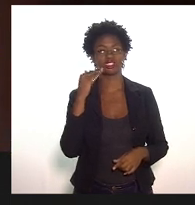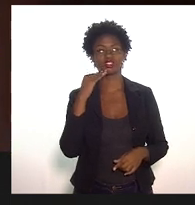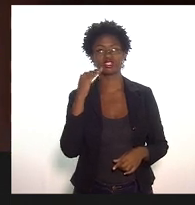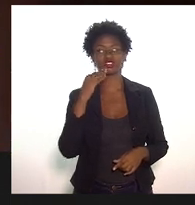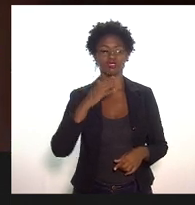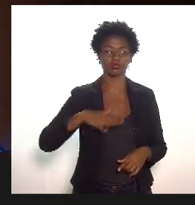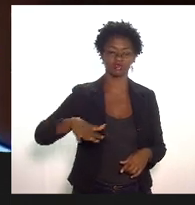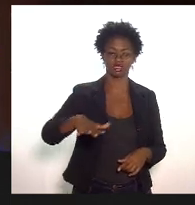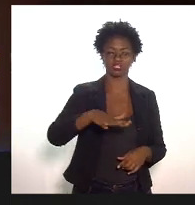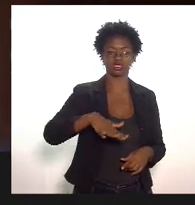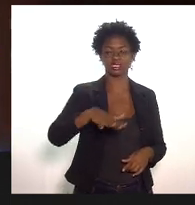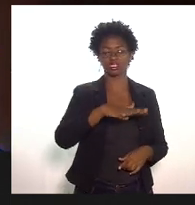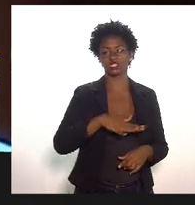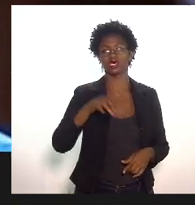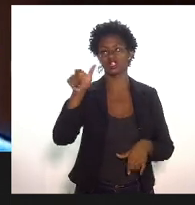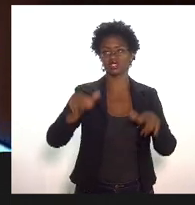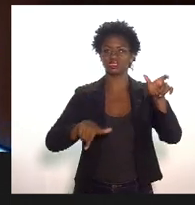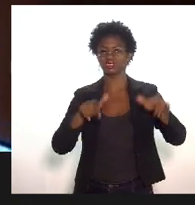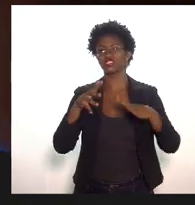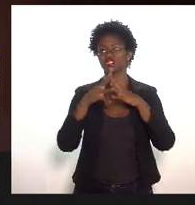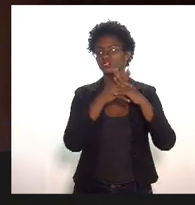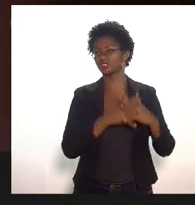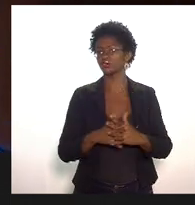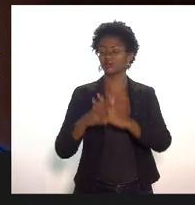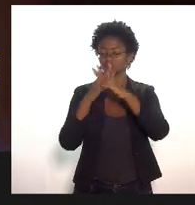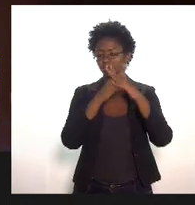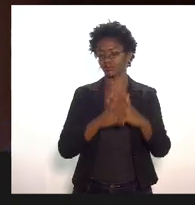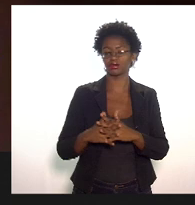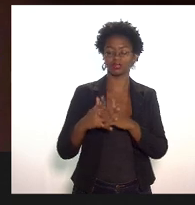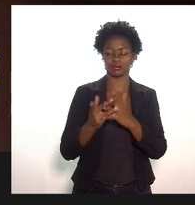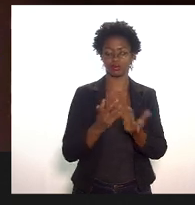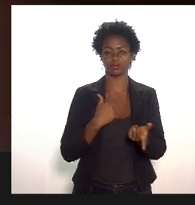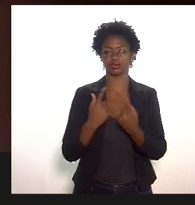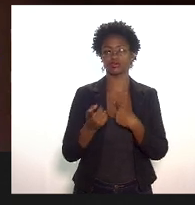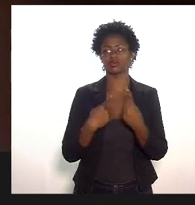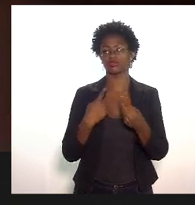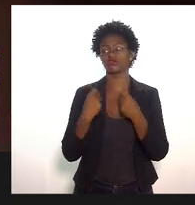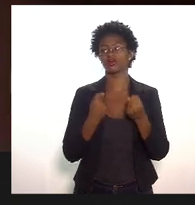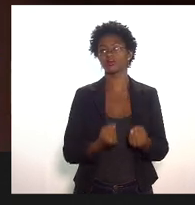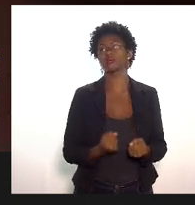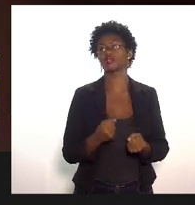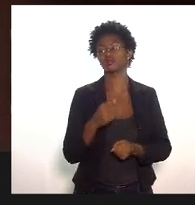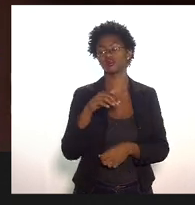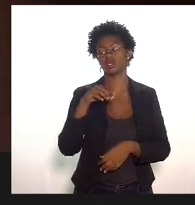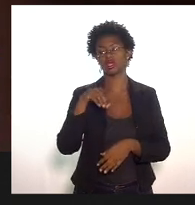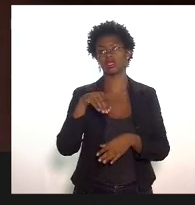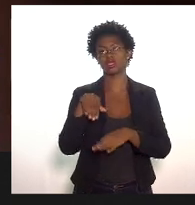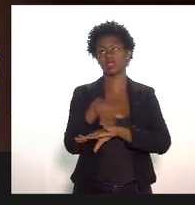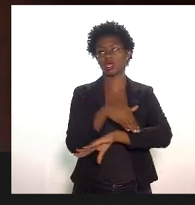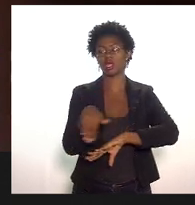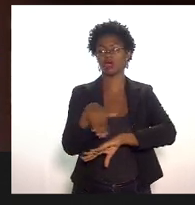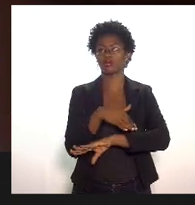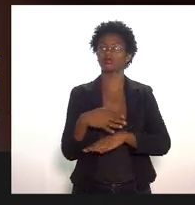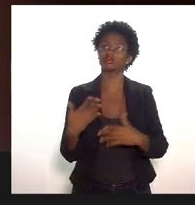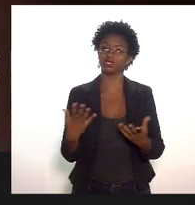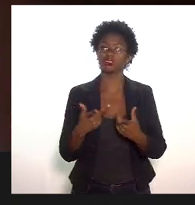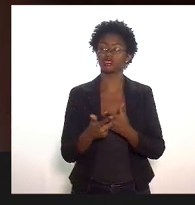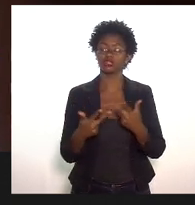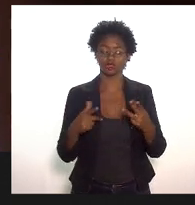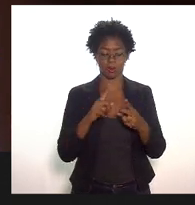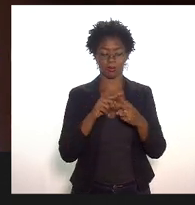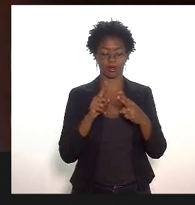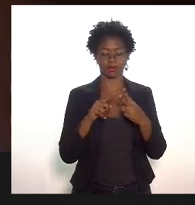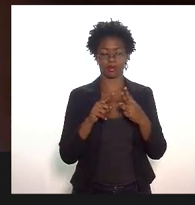setor dos caminhoneiros, assim, o transporte de cargas por rodovia. Então, eu queria levantar esses pontos, sobretudo